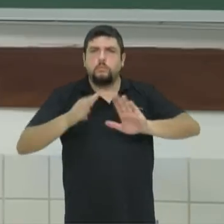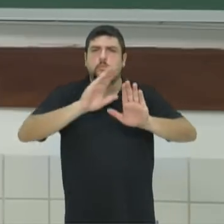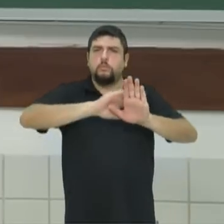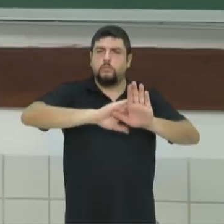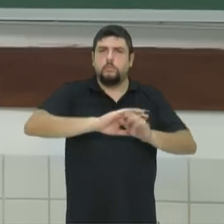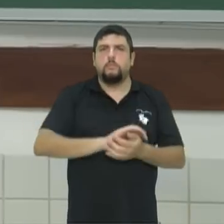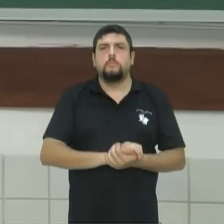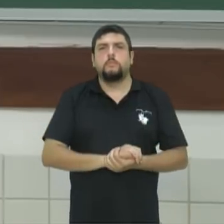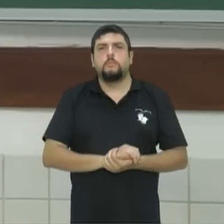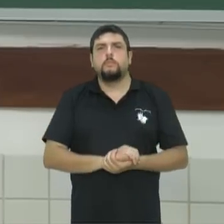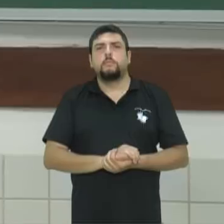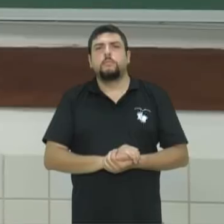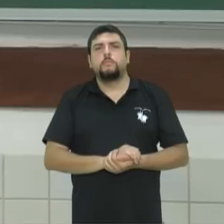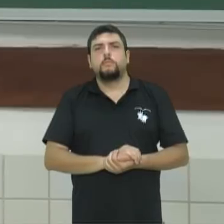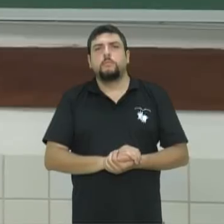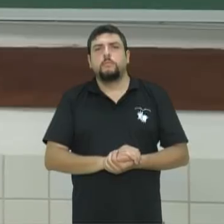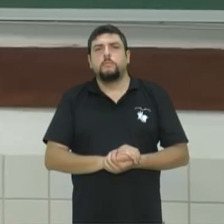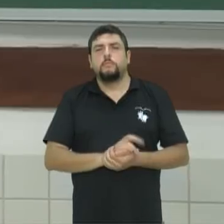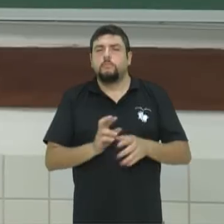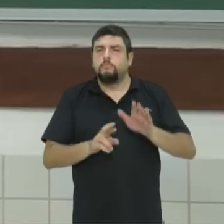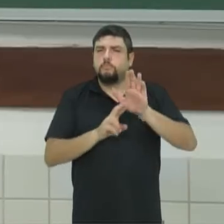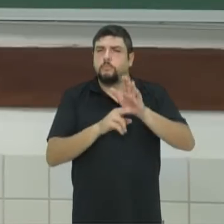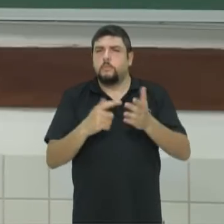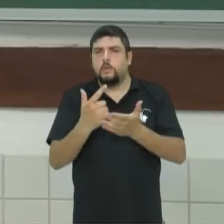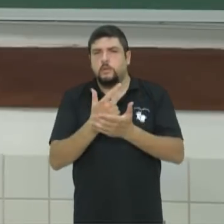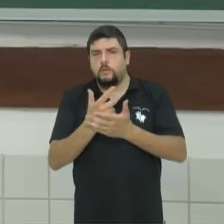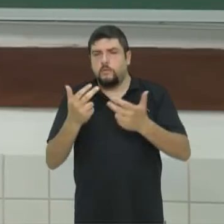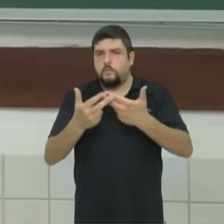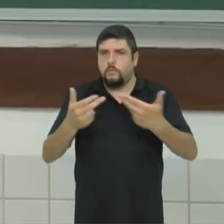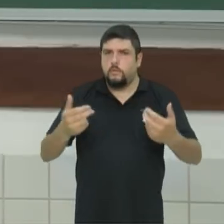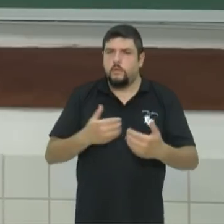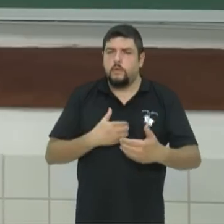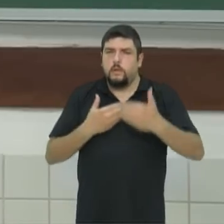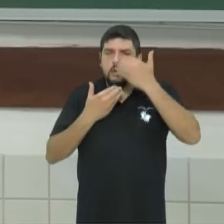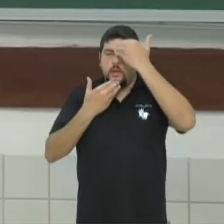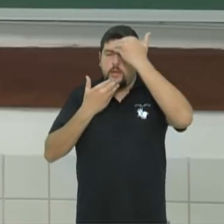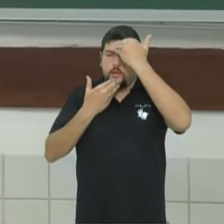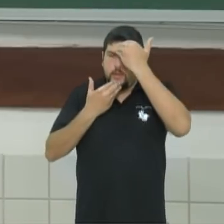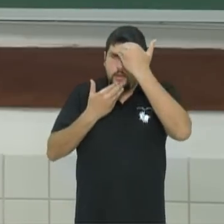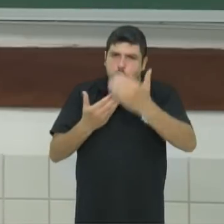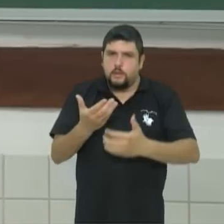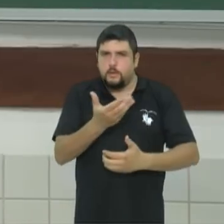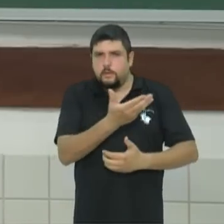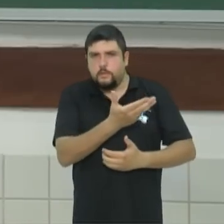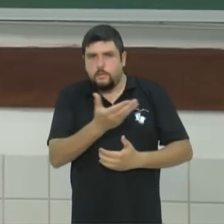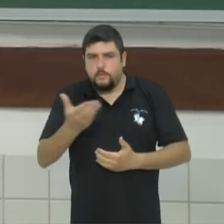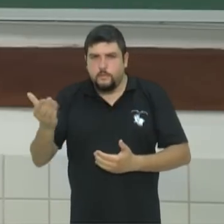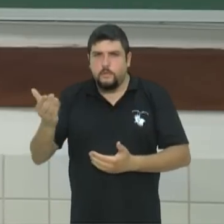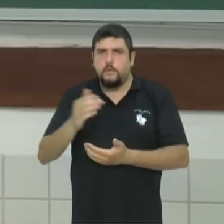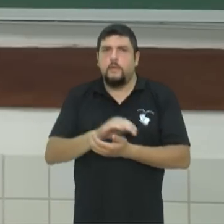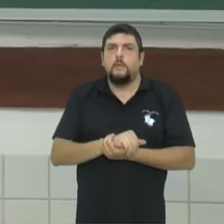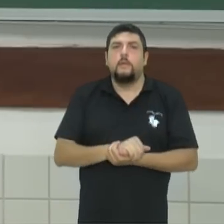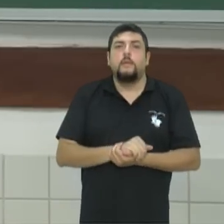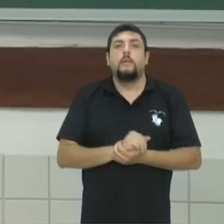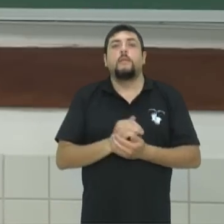aí, certo? Estão aí as referências para estudos, agradeço imensamente a participação de todos